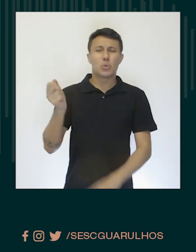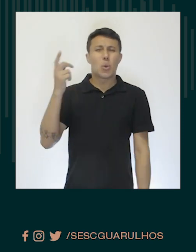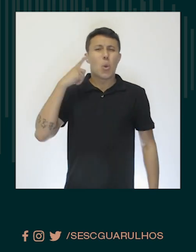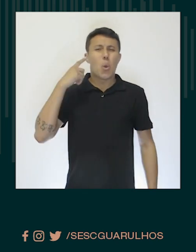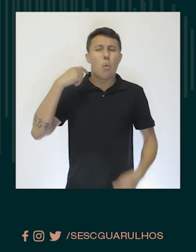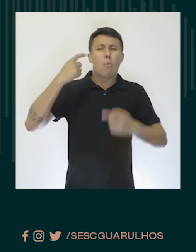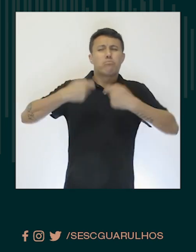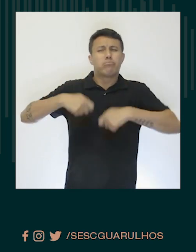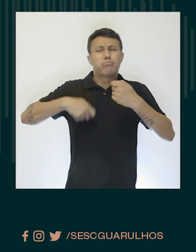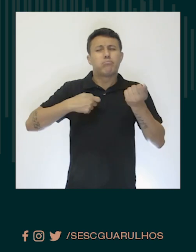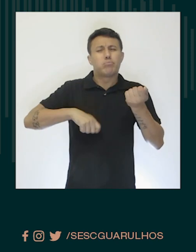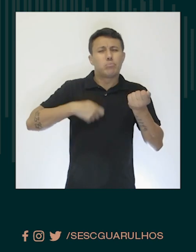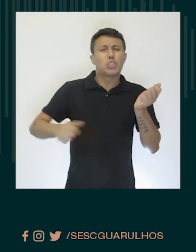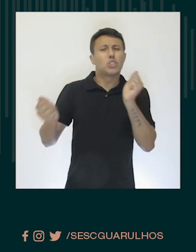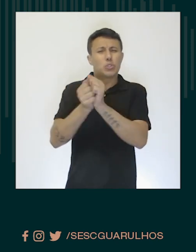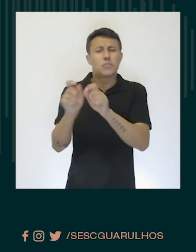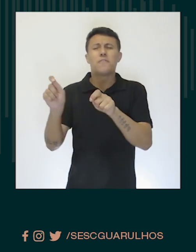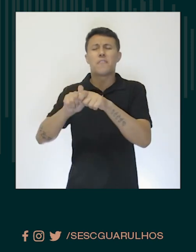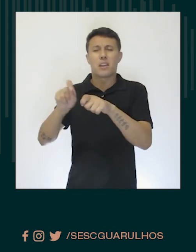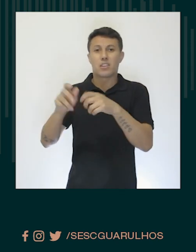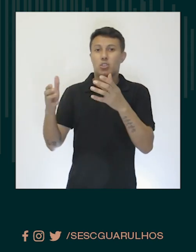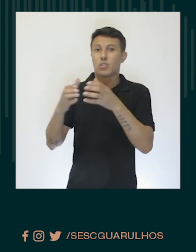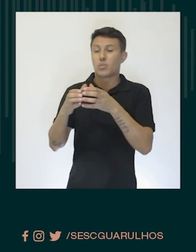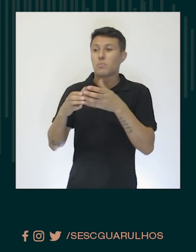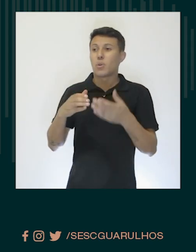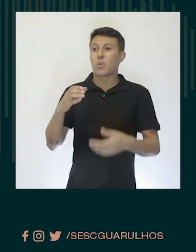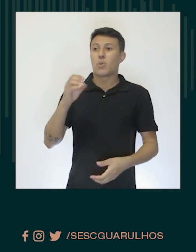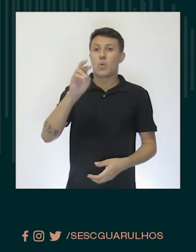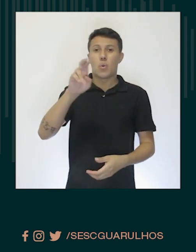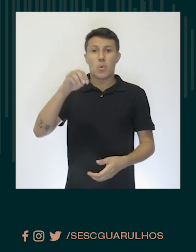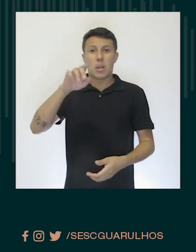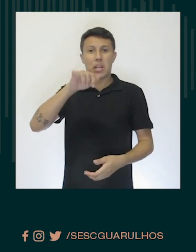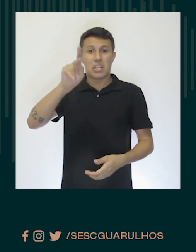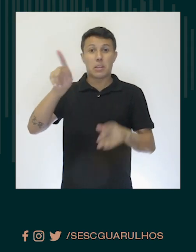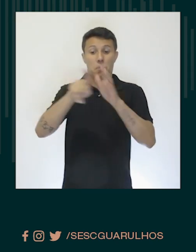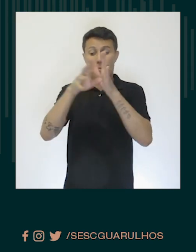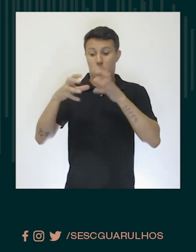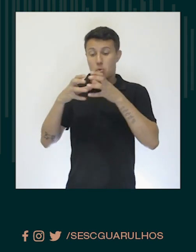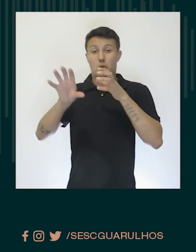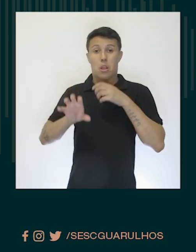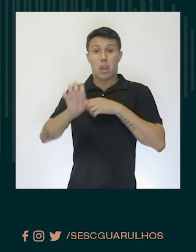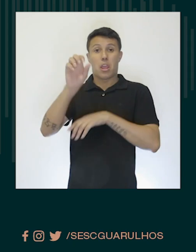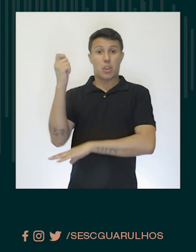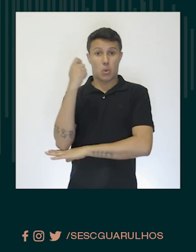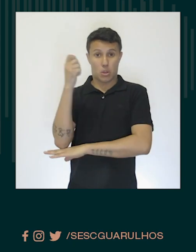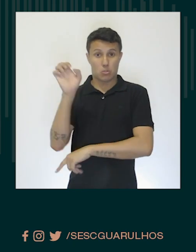som do Devasto, um videoclipe de uma música do Devasto, que é o Trulim, que também é do Rio Grande do Sul.